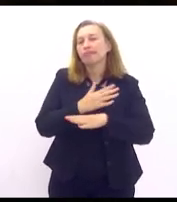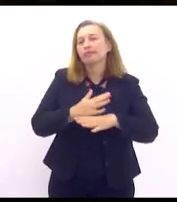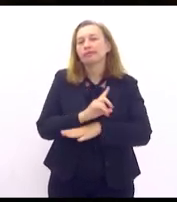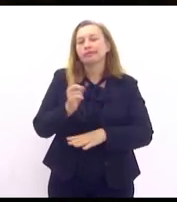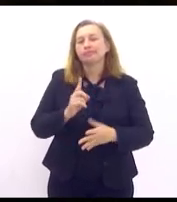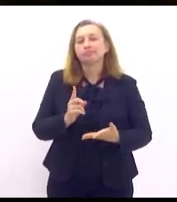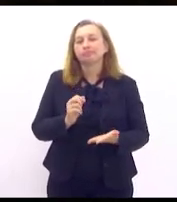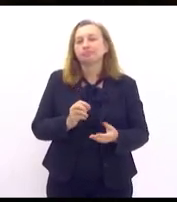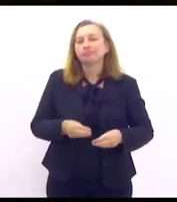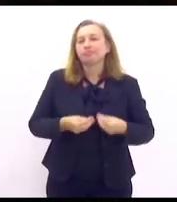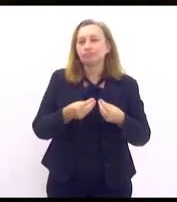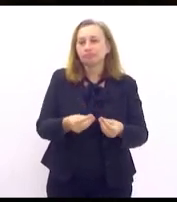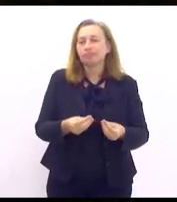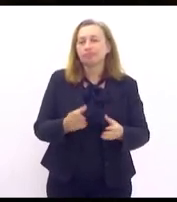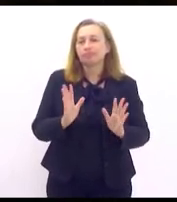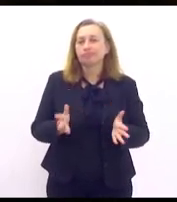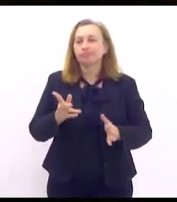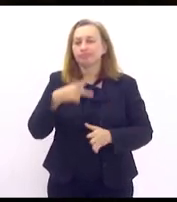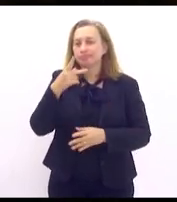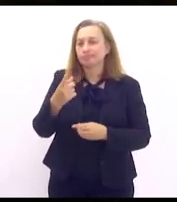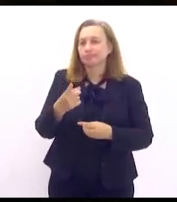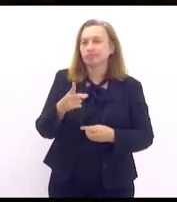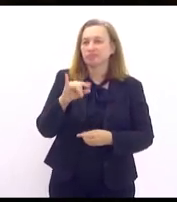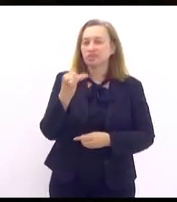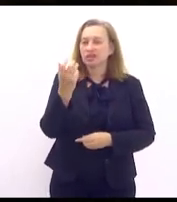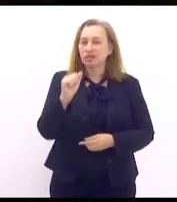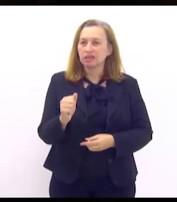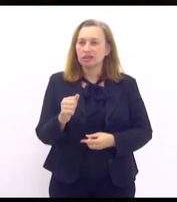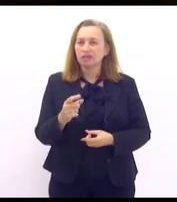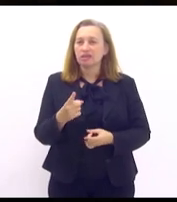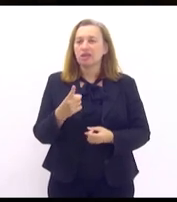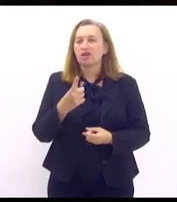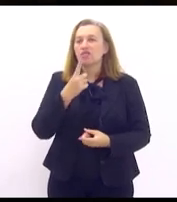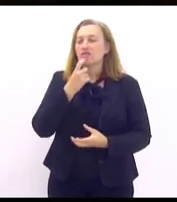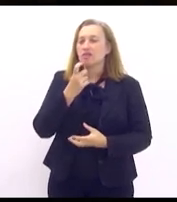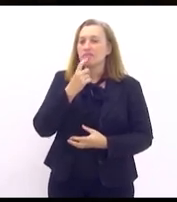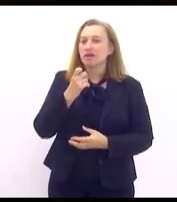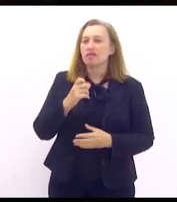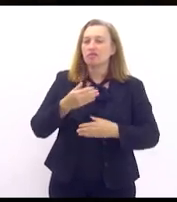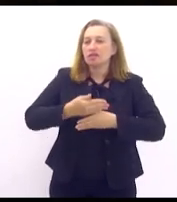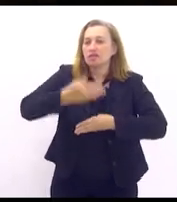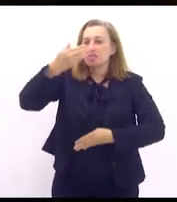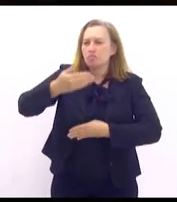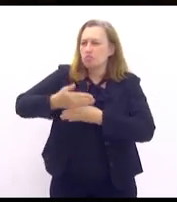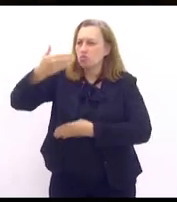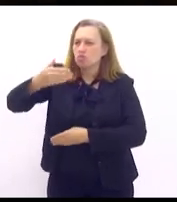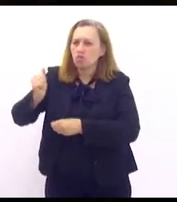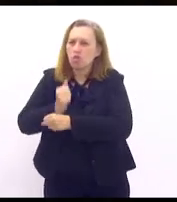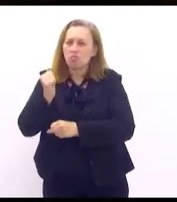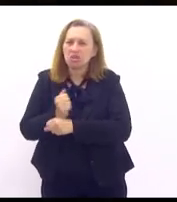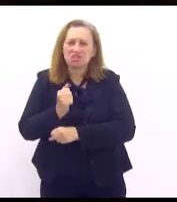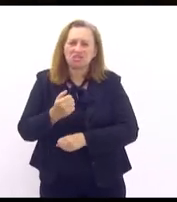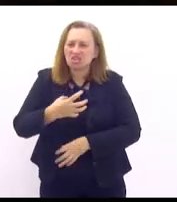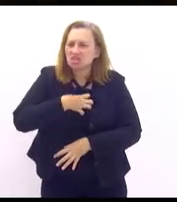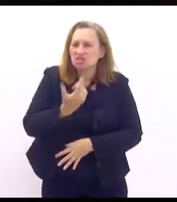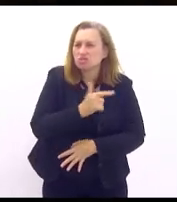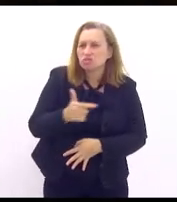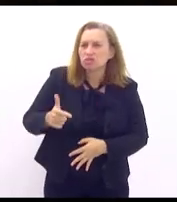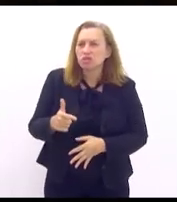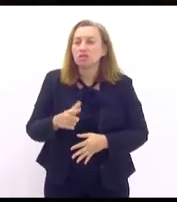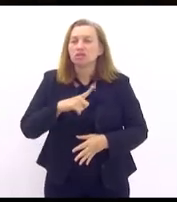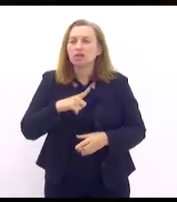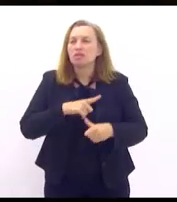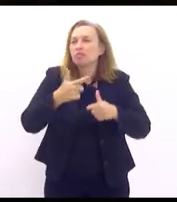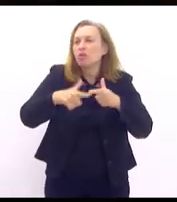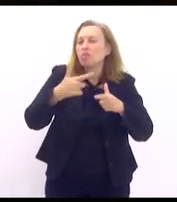entregues? Agora estão dizendo que vão mexer na linha vermelha, vão fazer um muro na linha vermelha. Tem sentido isso? Enquanto a gente tem um grande